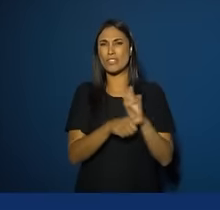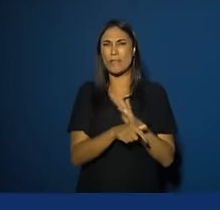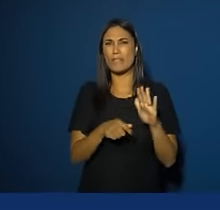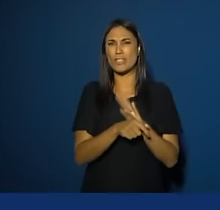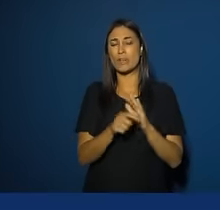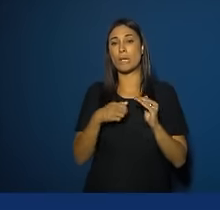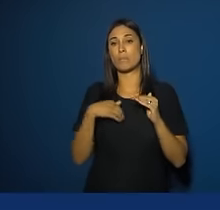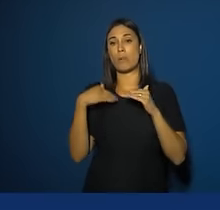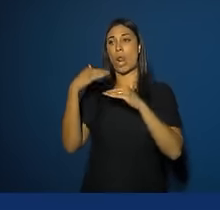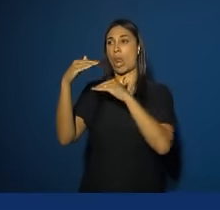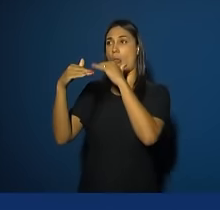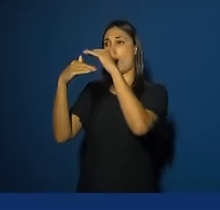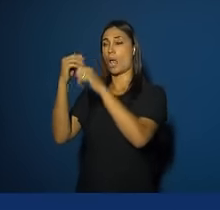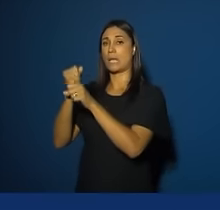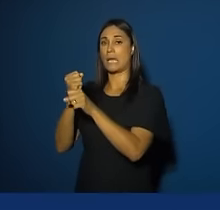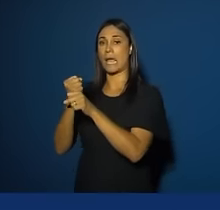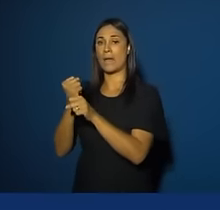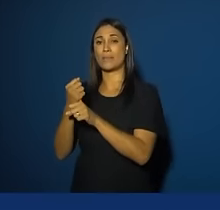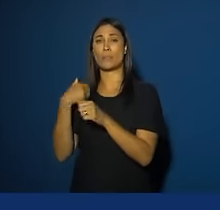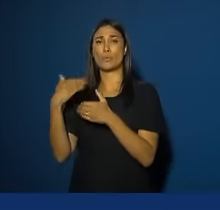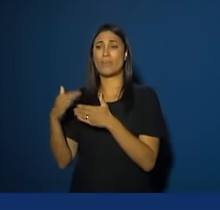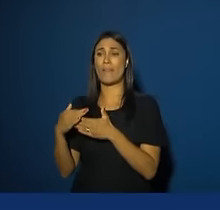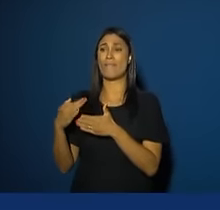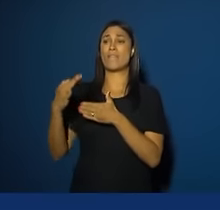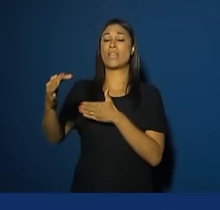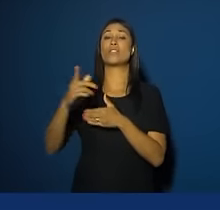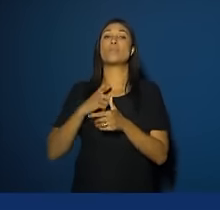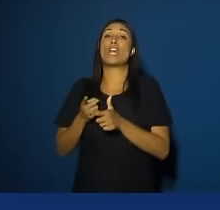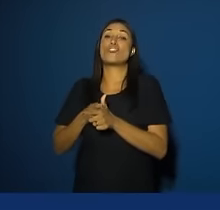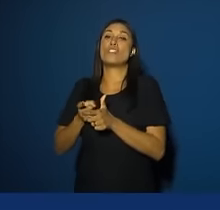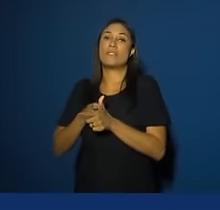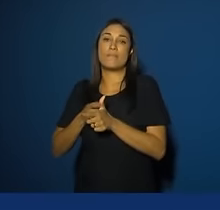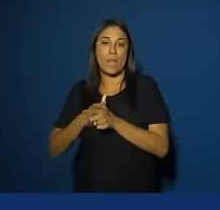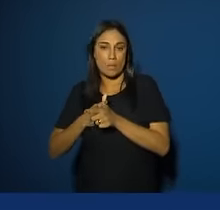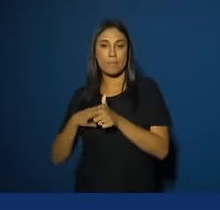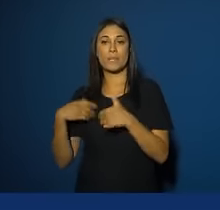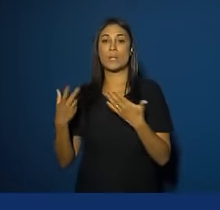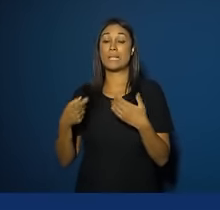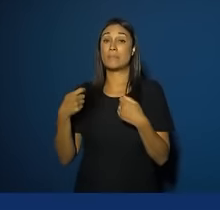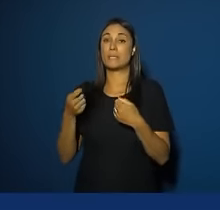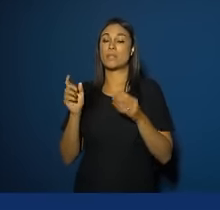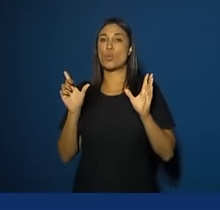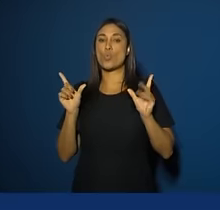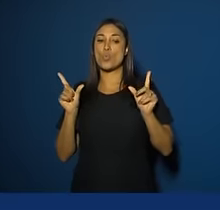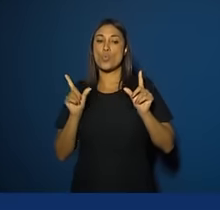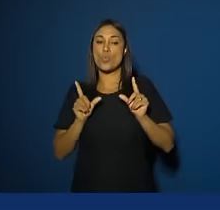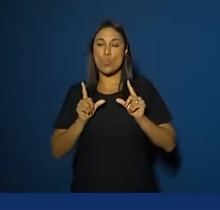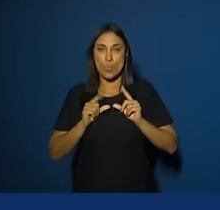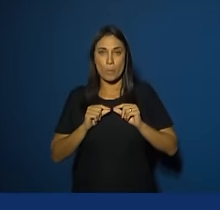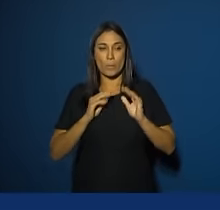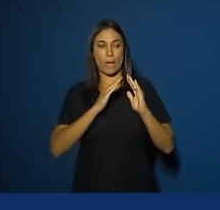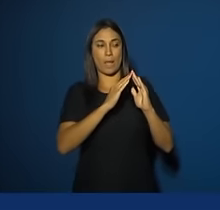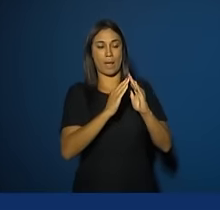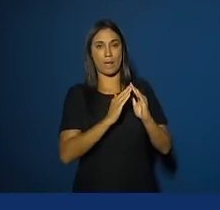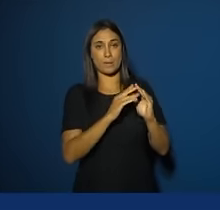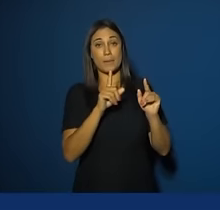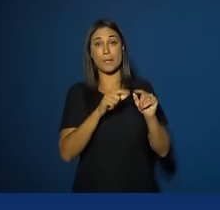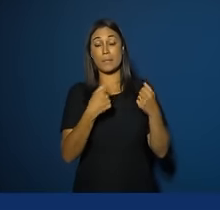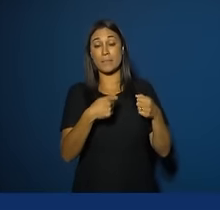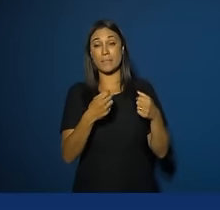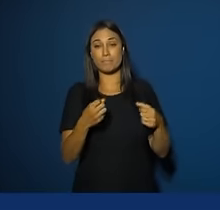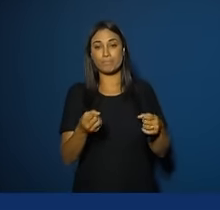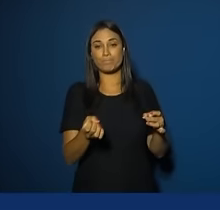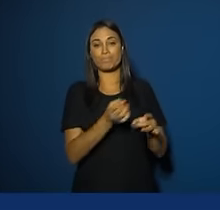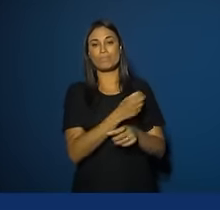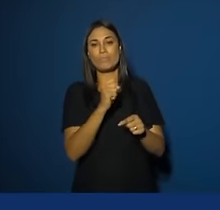eles cresceram demais, eles construíram demais, eles estão muito alavancados, têm muita dívida. Né? Eles precisam desalavancar o setor de imobiliário e precisam completar as